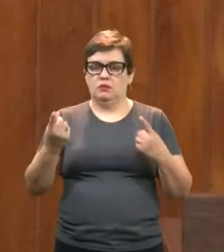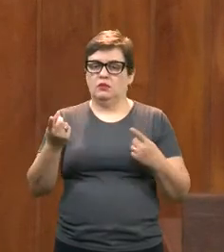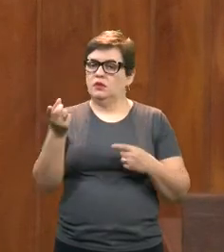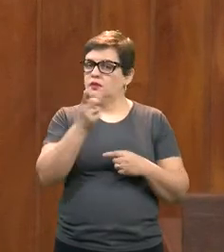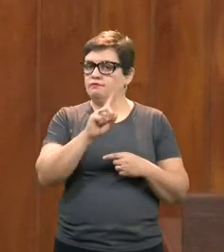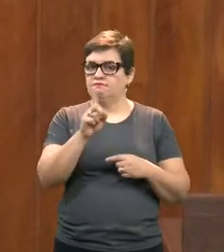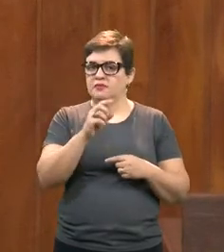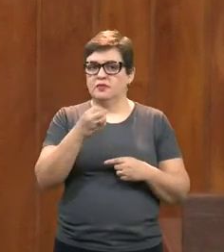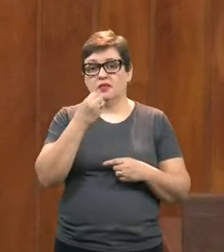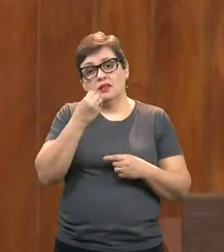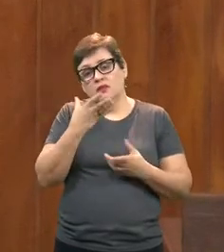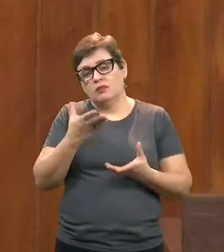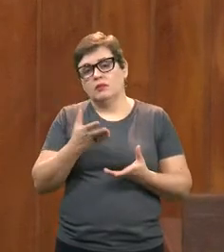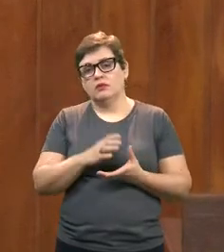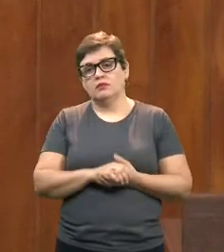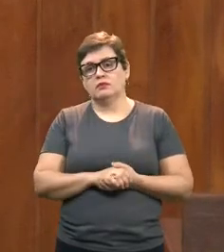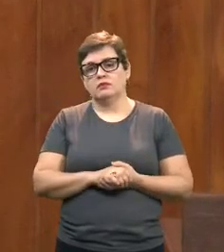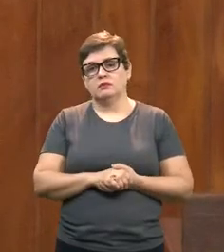Essa é a regra.